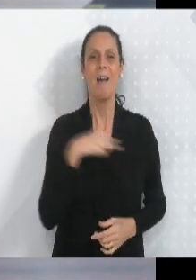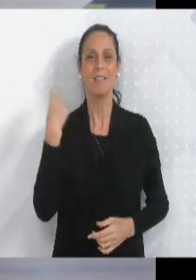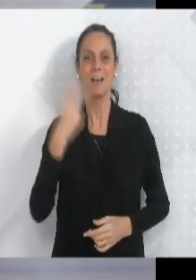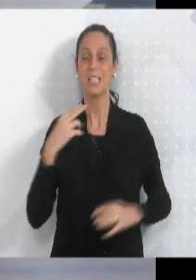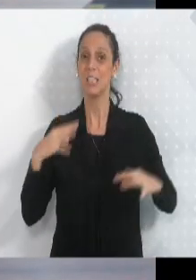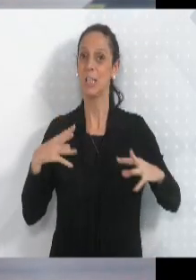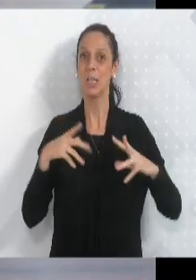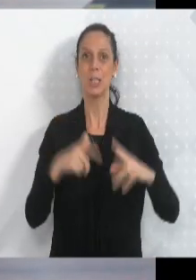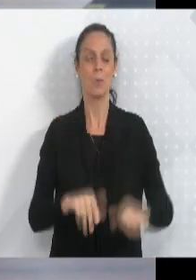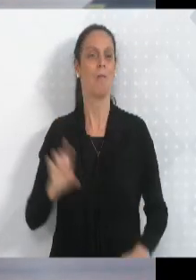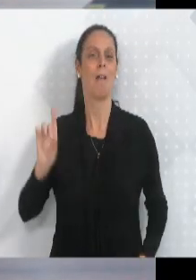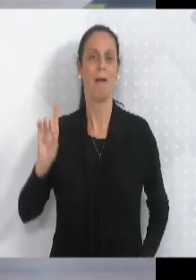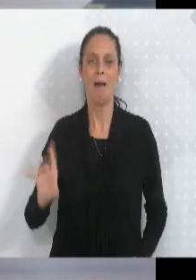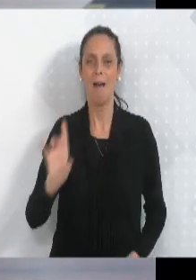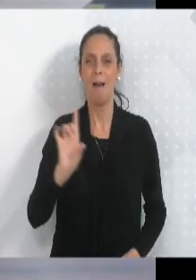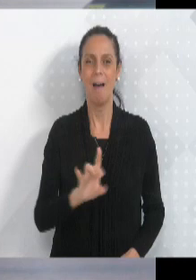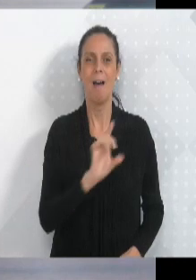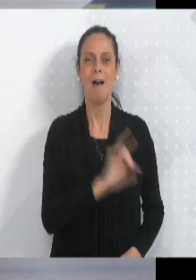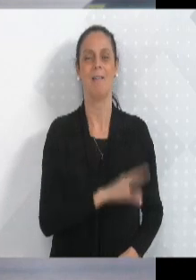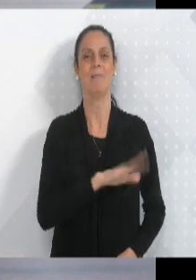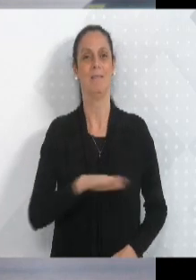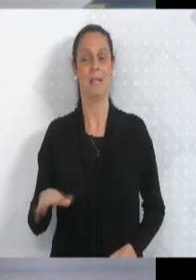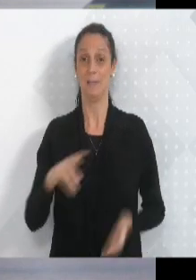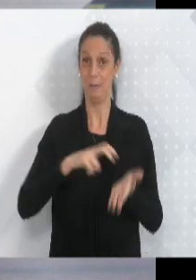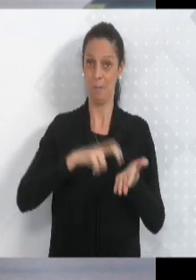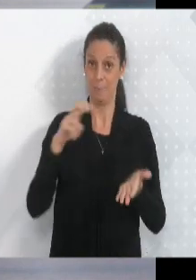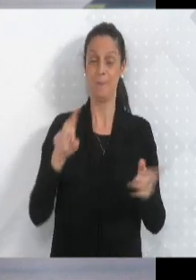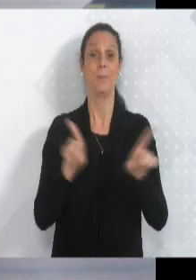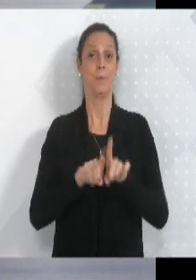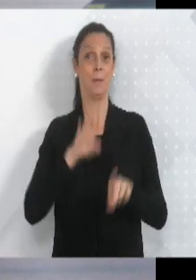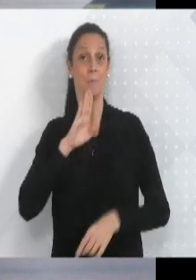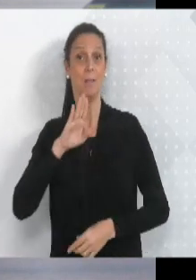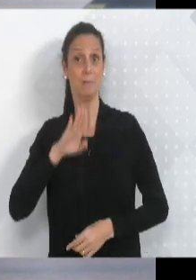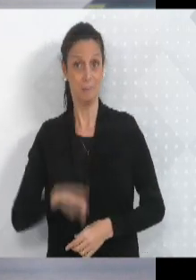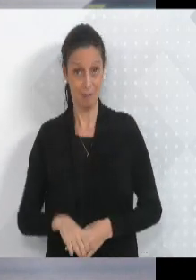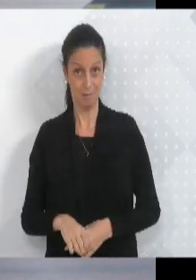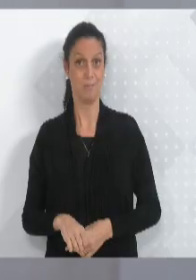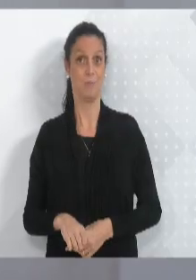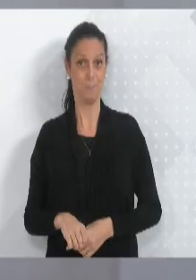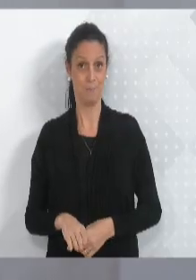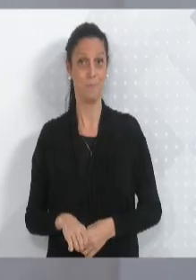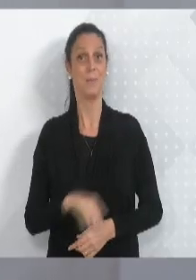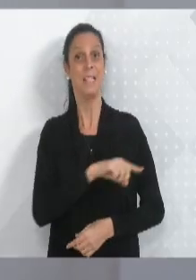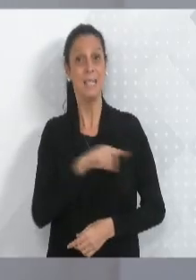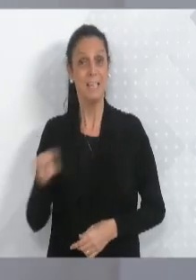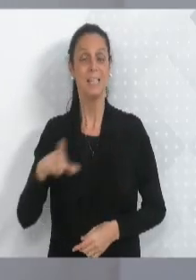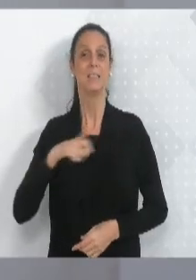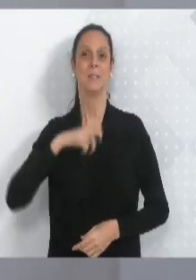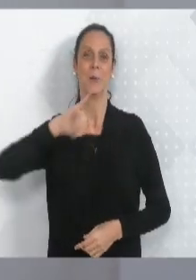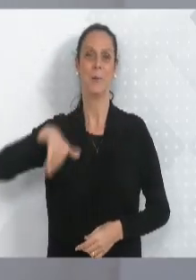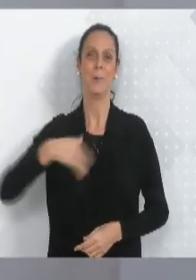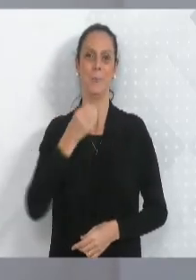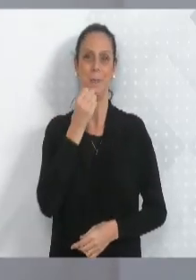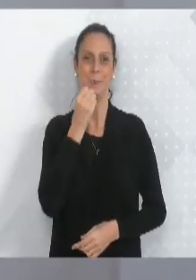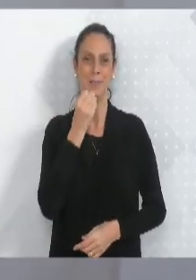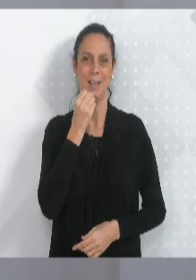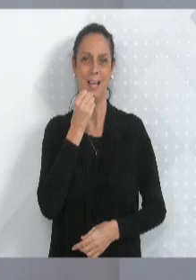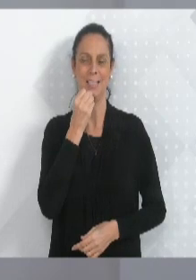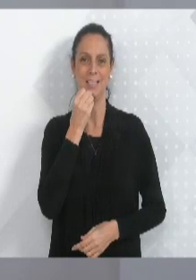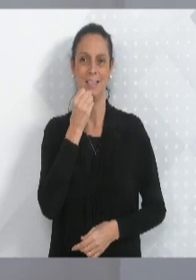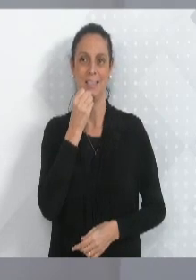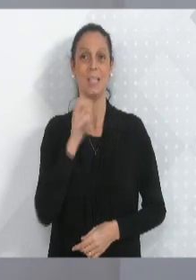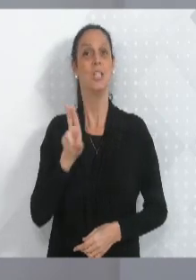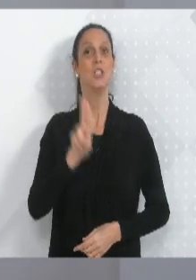crianças, cada uma dessas crianças, tanto de manhã quanto de tarde, senhores vereadores, tiveram a oportunidade de usar